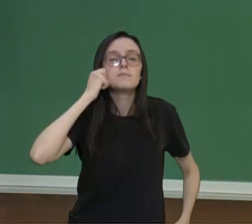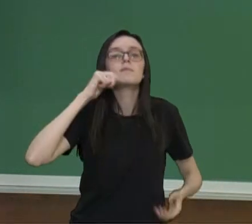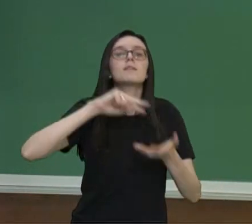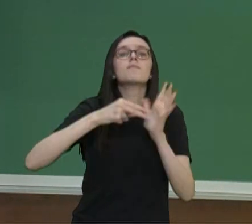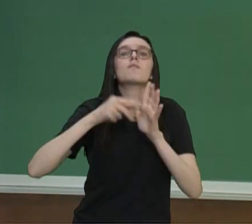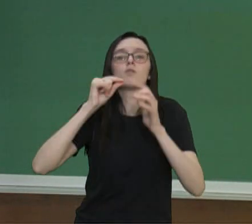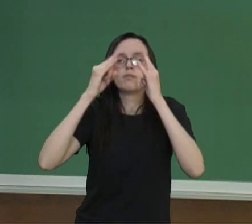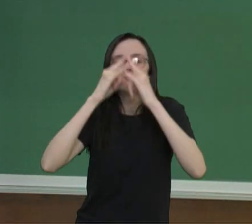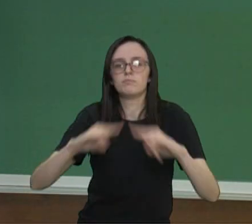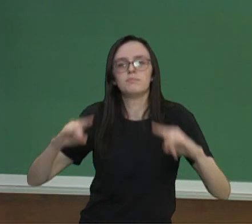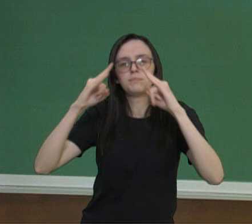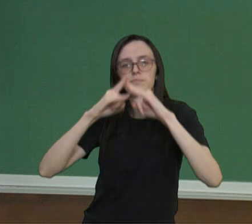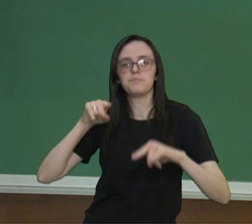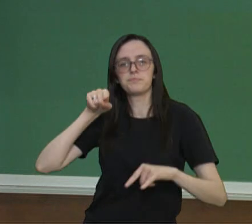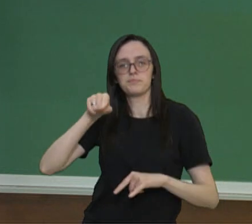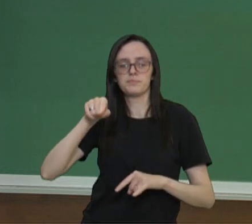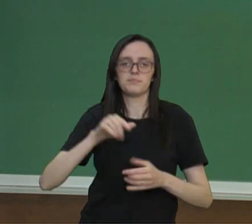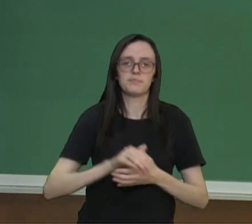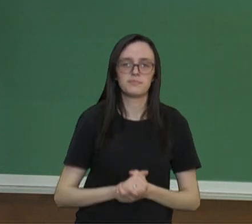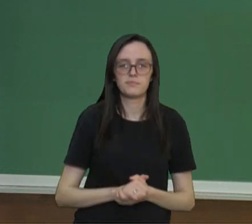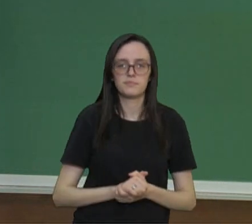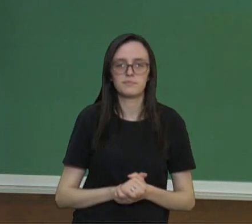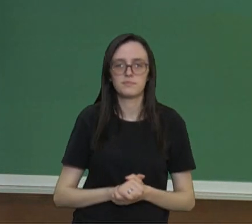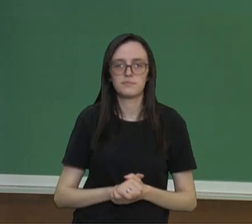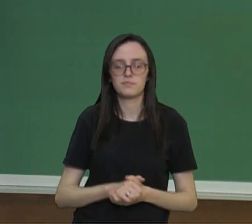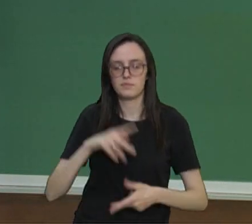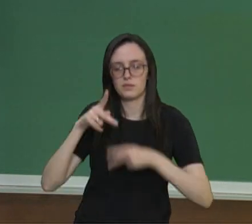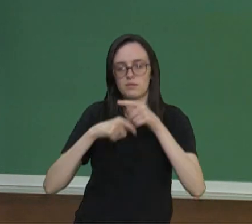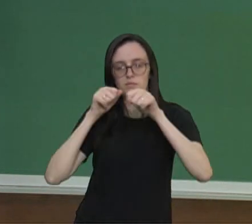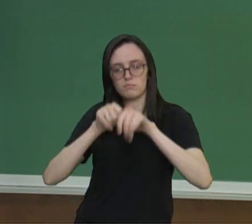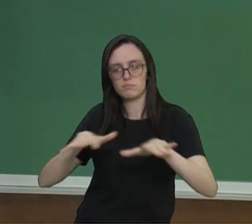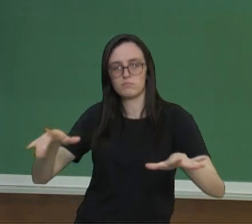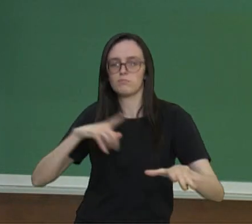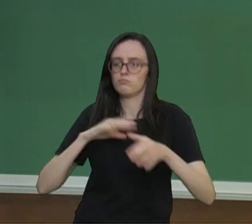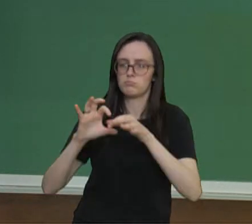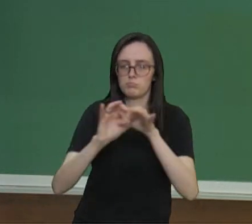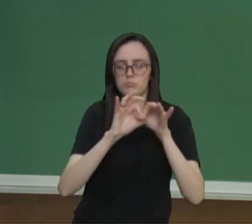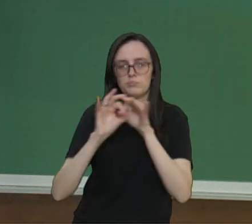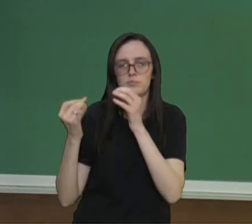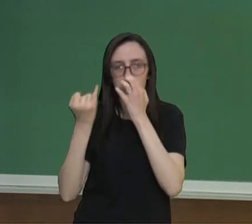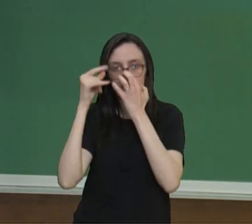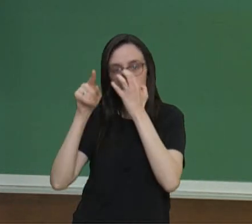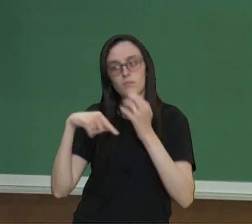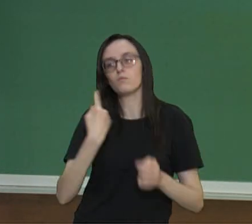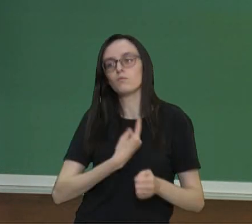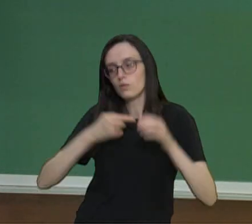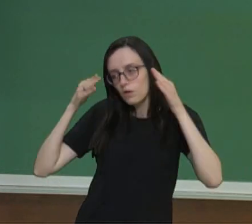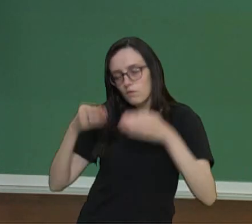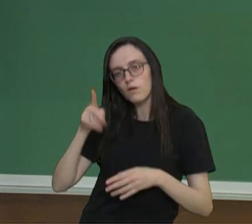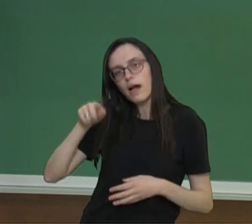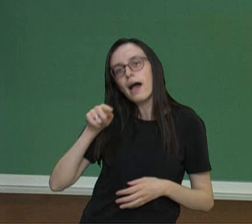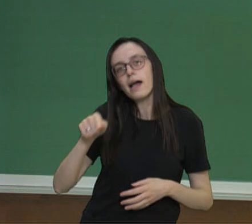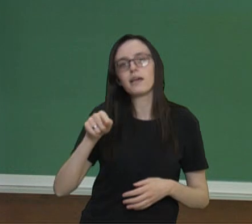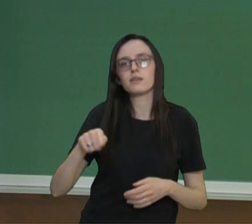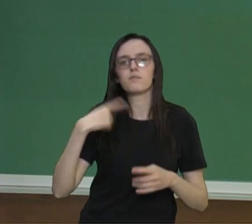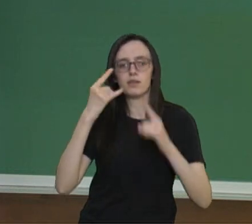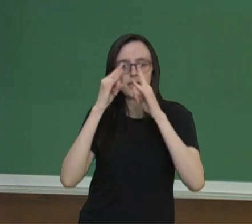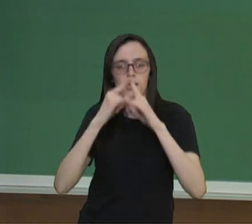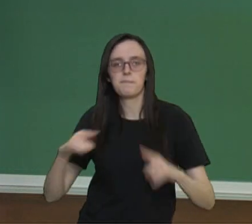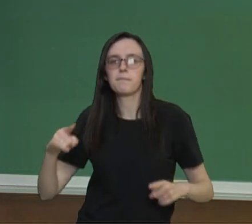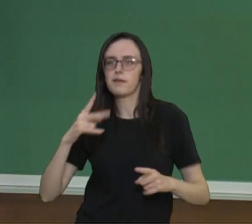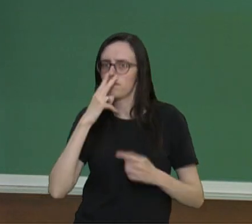um acampamento, uma fortaleza, onde a povoação fica unida lá dentro. Então, vamos trabalhar com essa ideia de